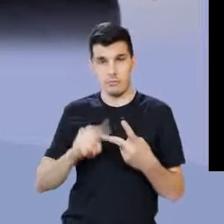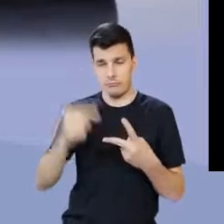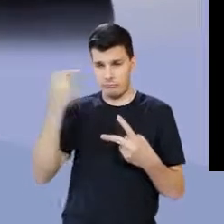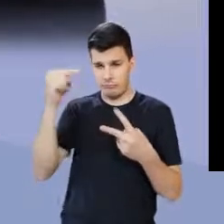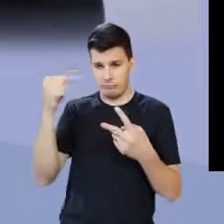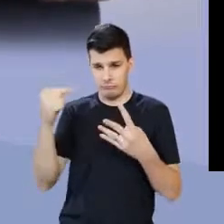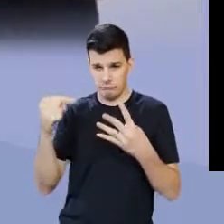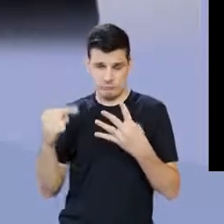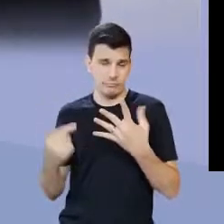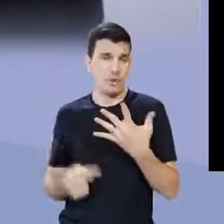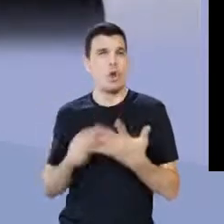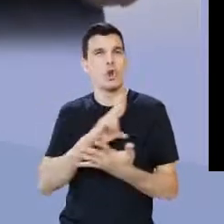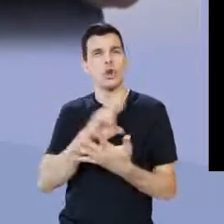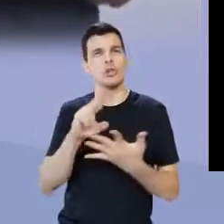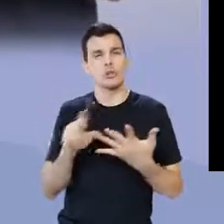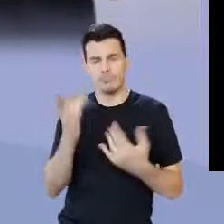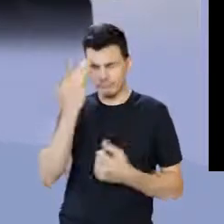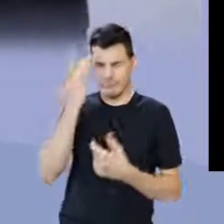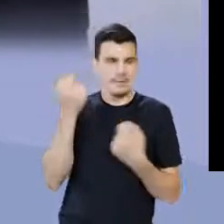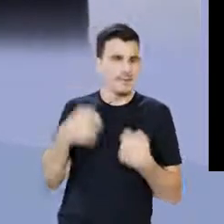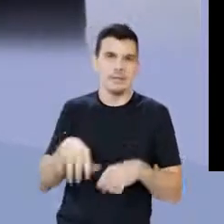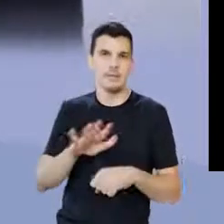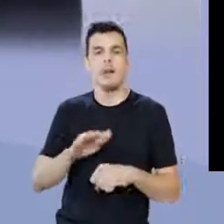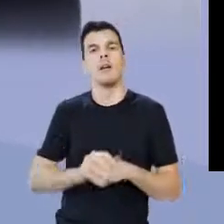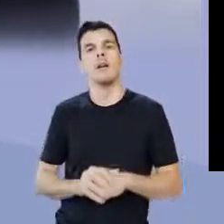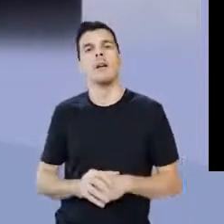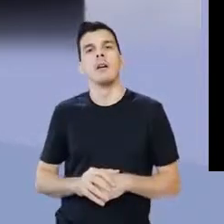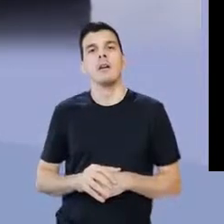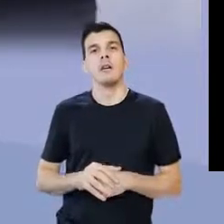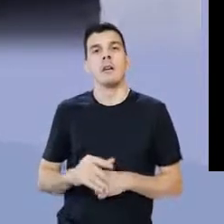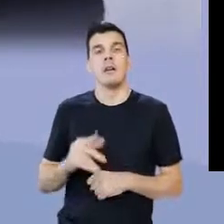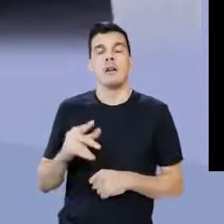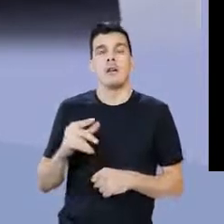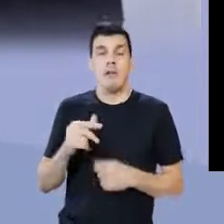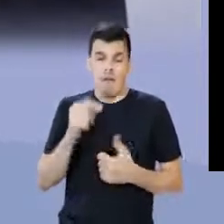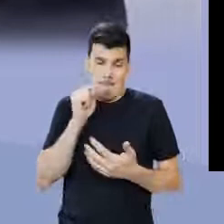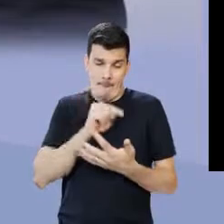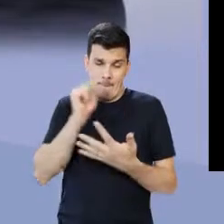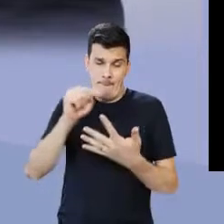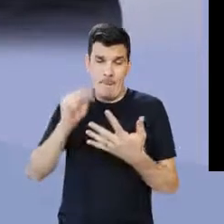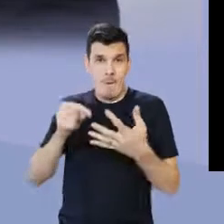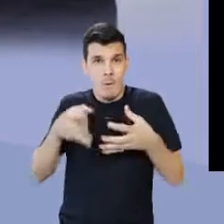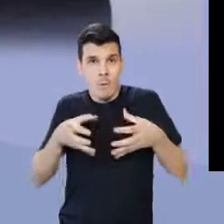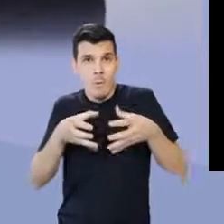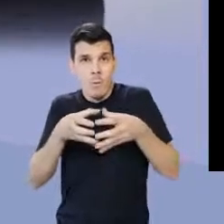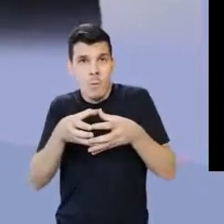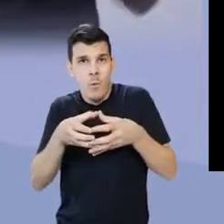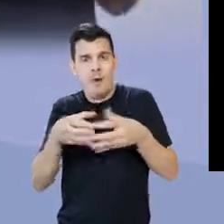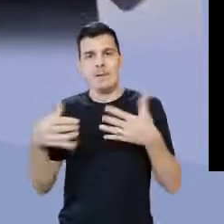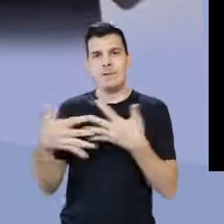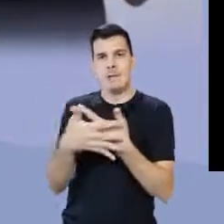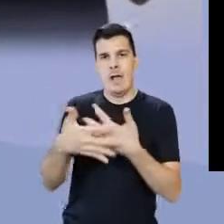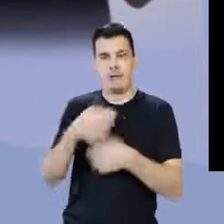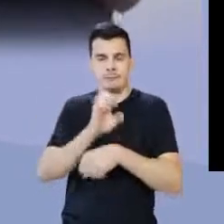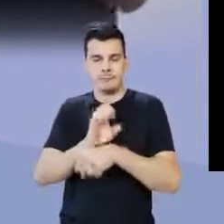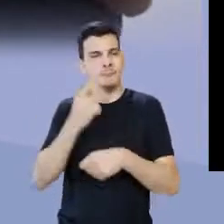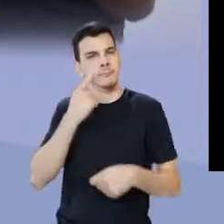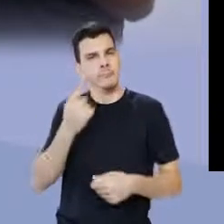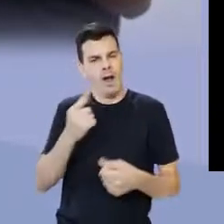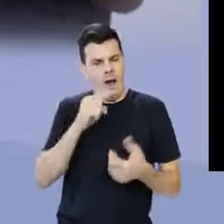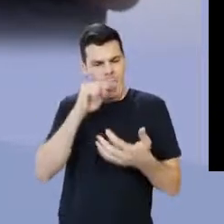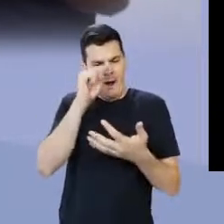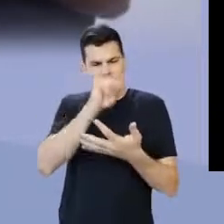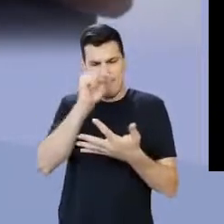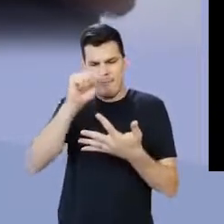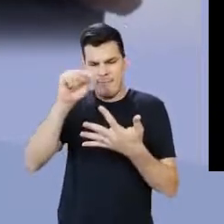não vai decorar isso não, tá, meu irmão? Quero só que você entenda. Genos, patria, tribo, cidade-estados. É uma evolução